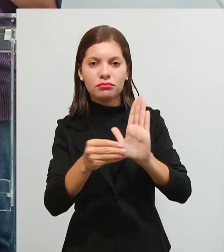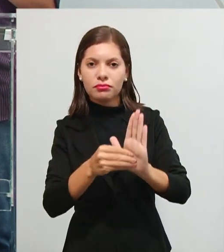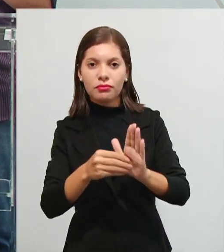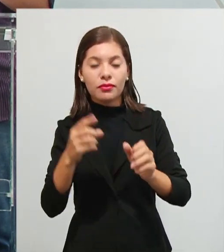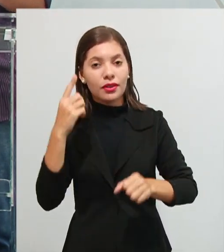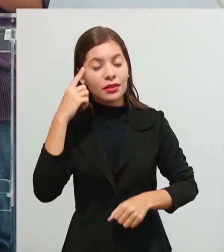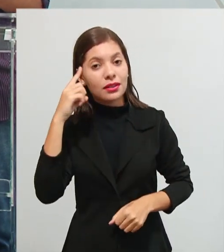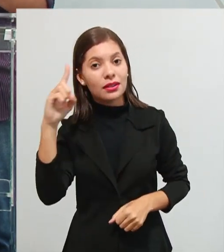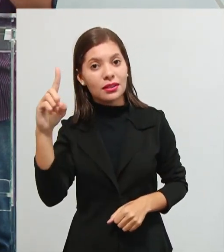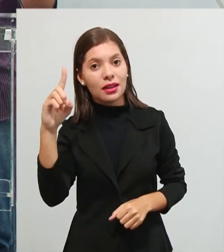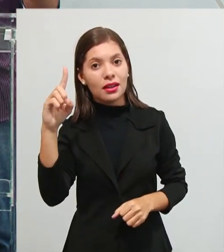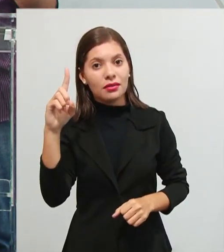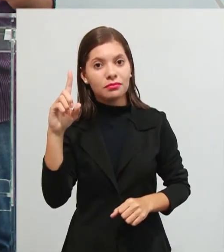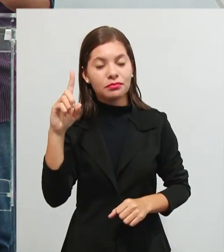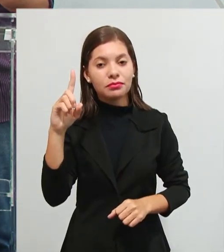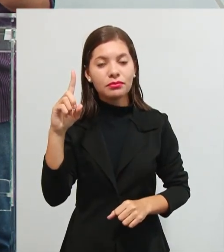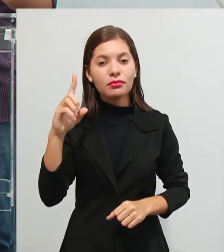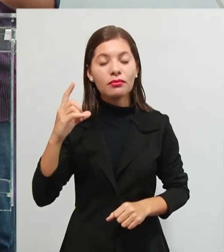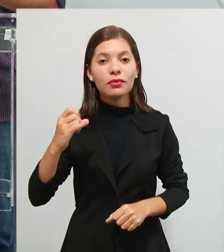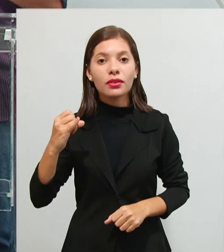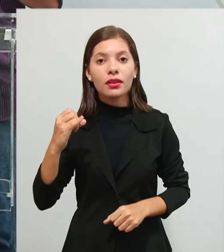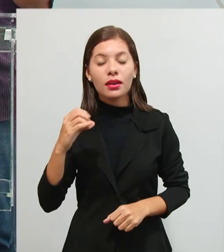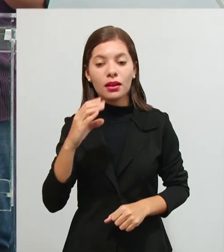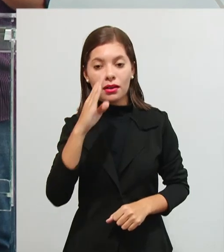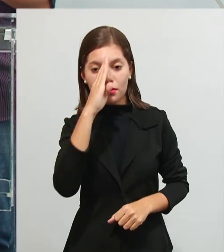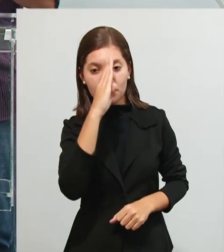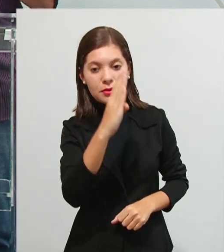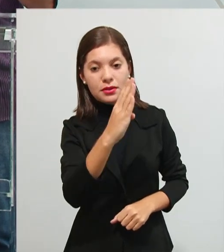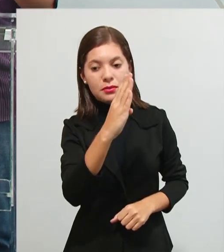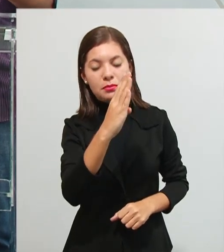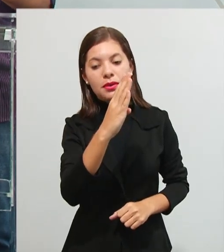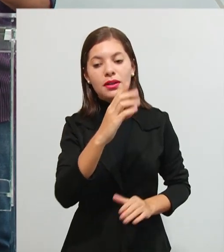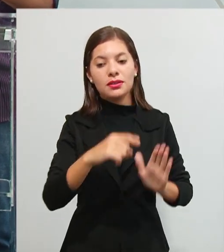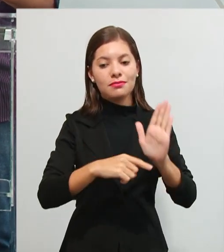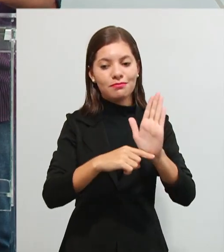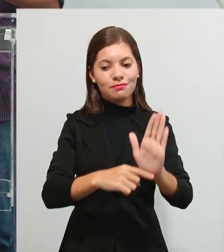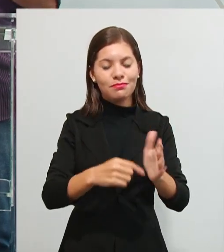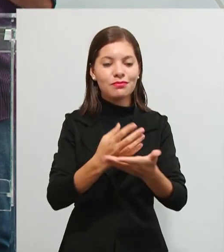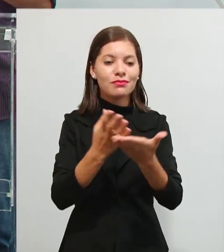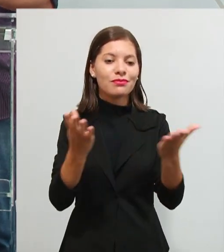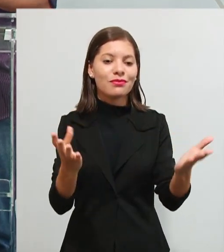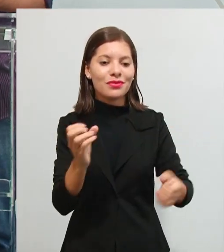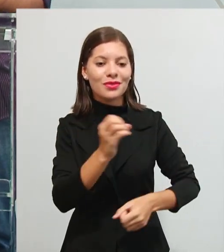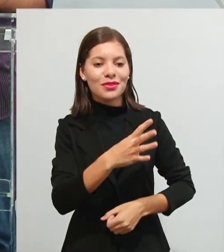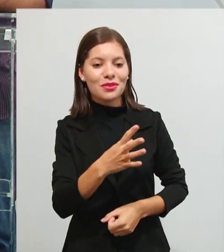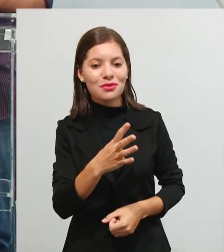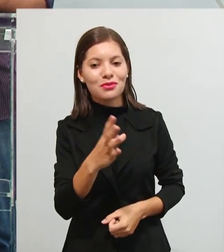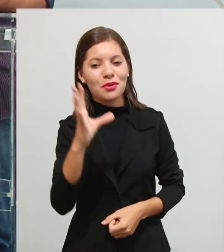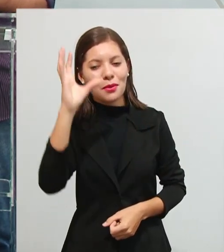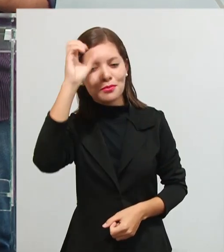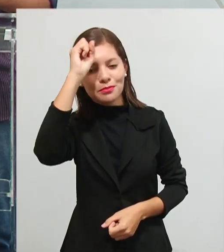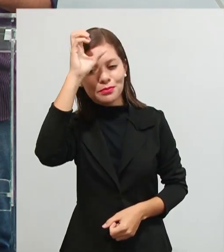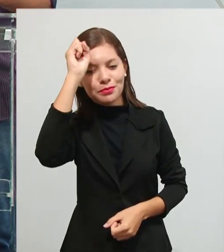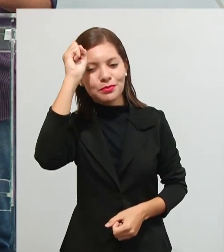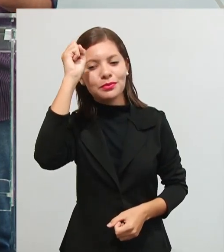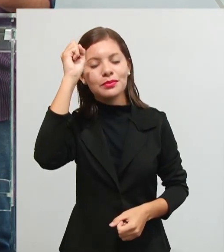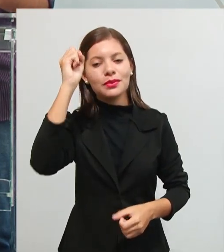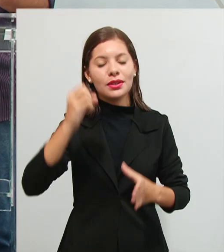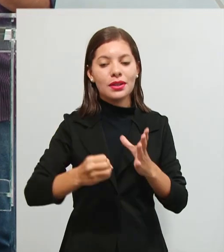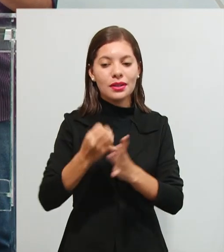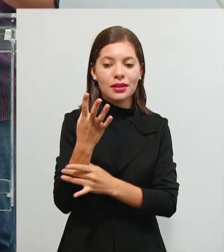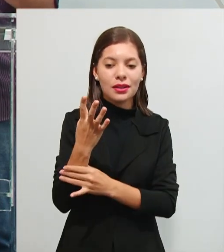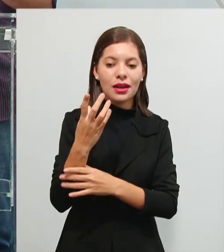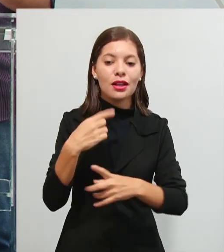ideia é pincelar os principais recursos e deixar agora a criatividade de vocês fluir lá no ambiente de teste.